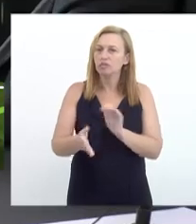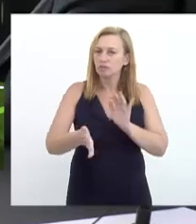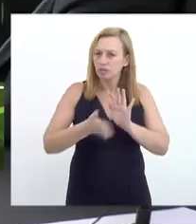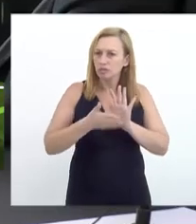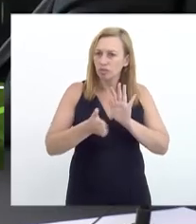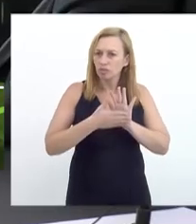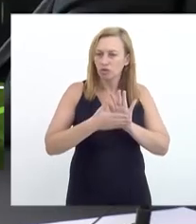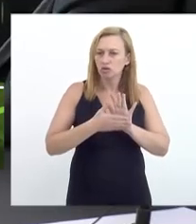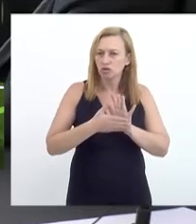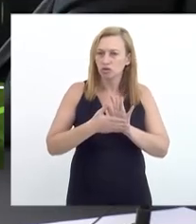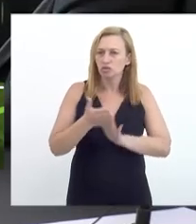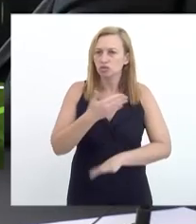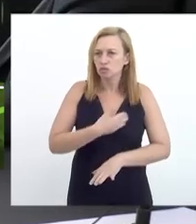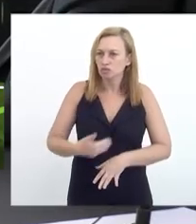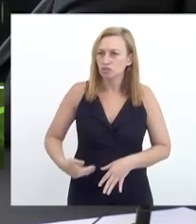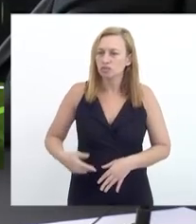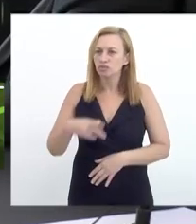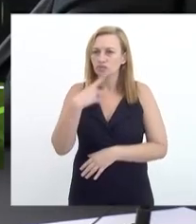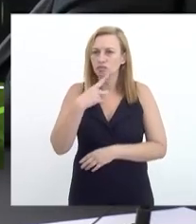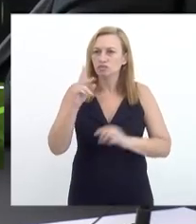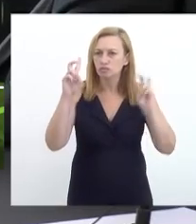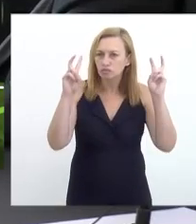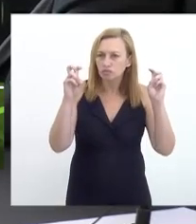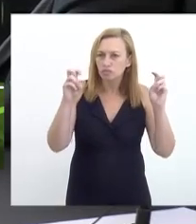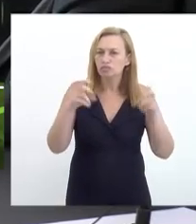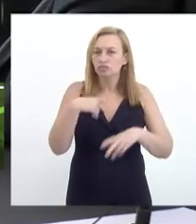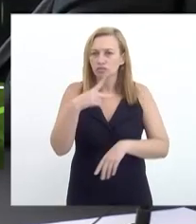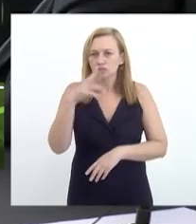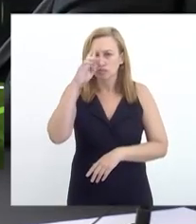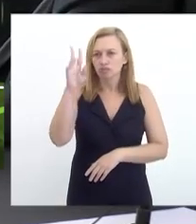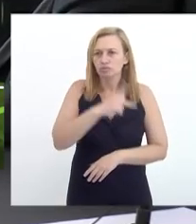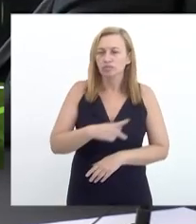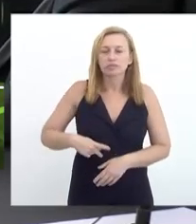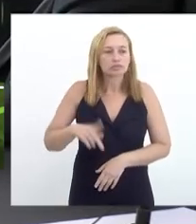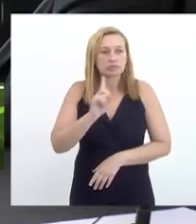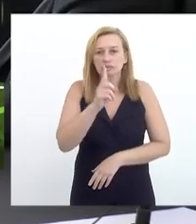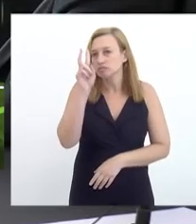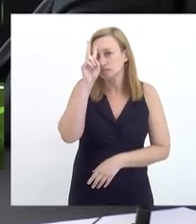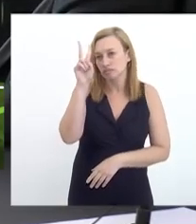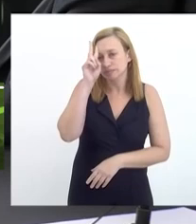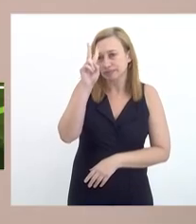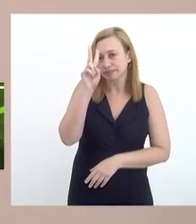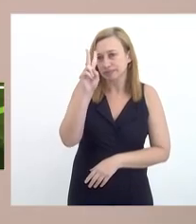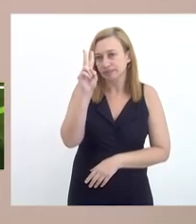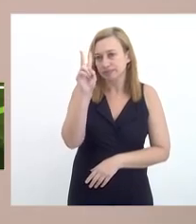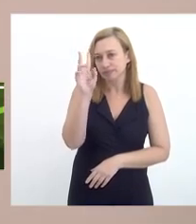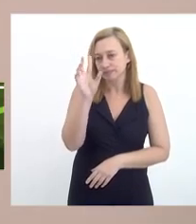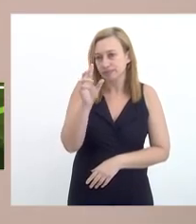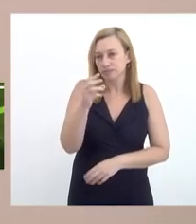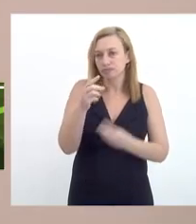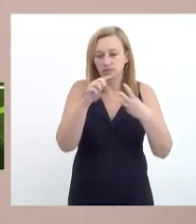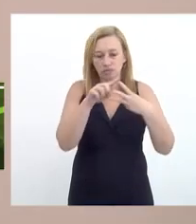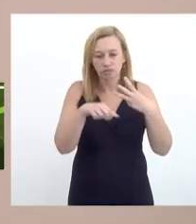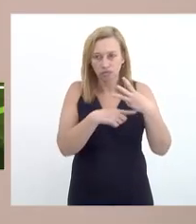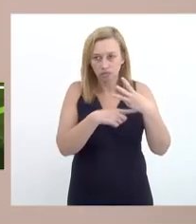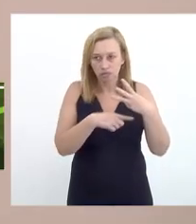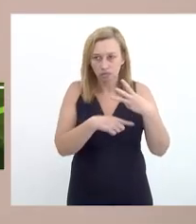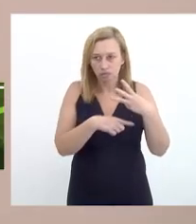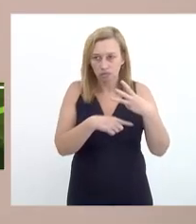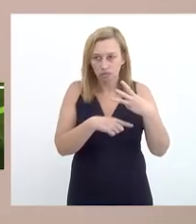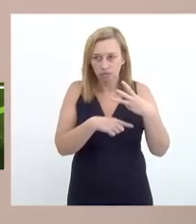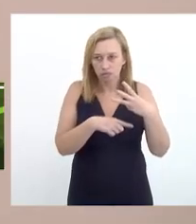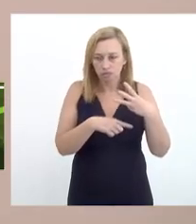Do governo E eu quero ressaltar Presidente Não me lembro Em os três mandatos Que tive